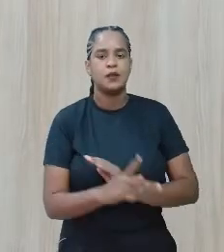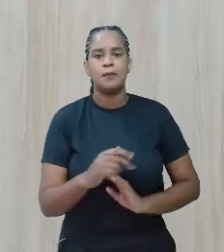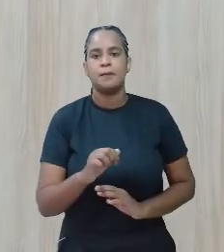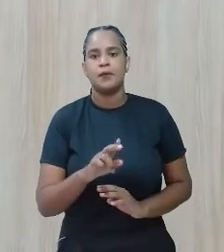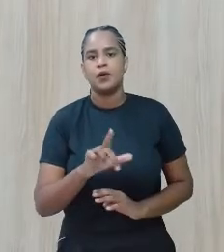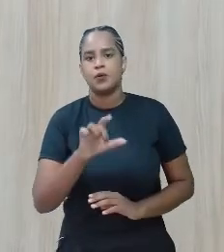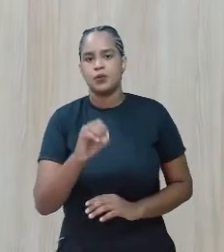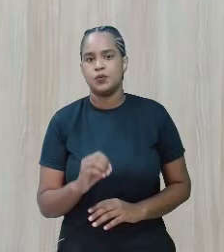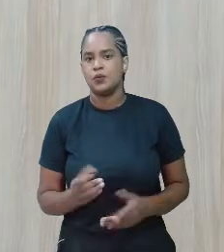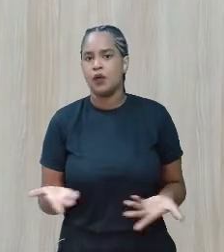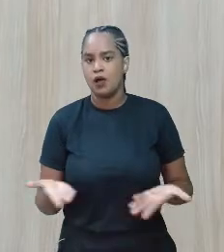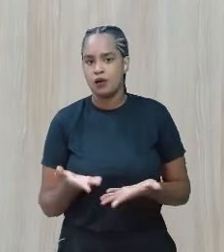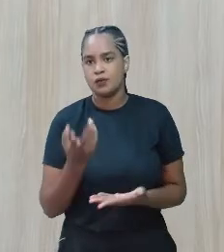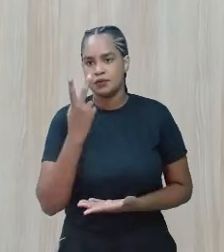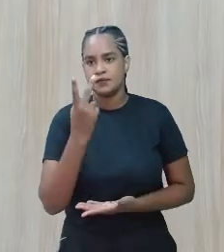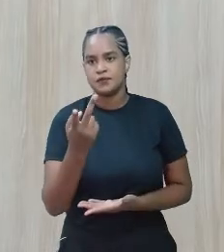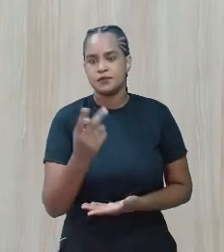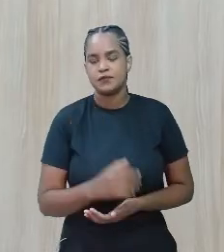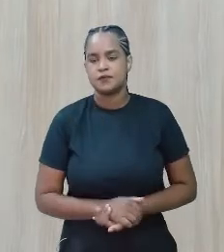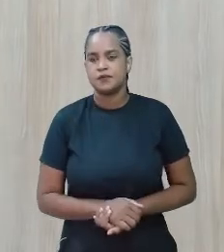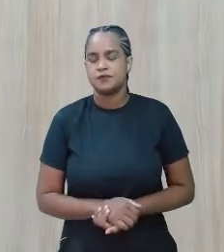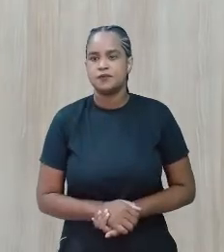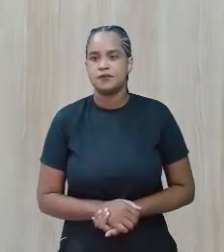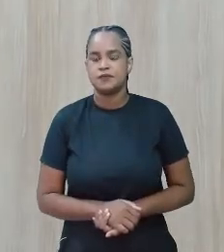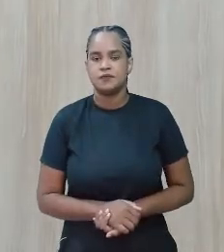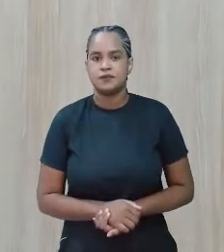tem a dizer?